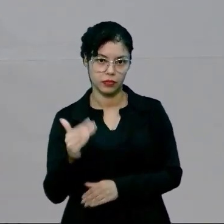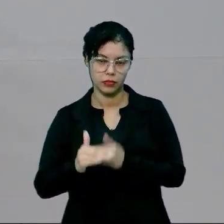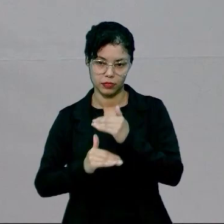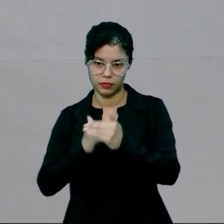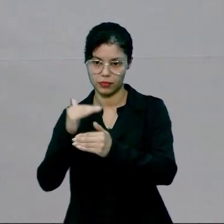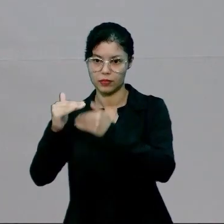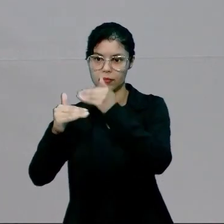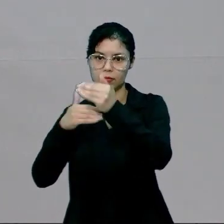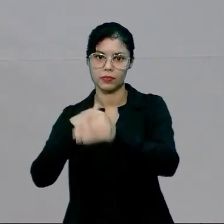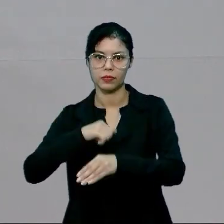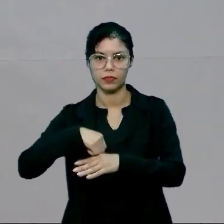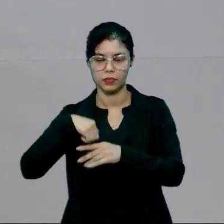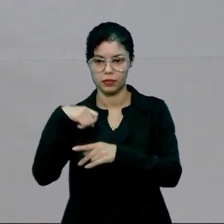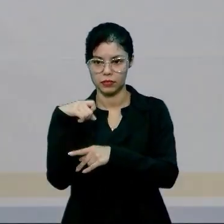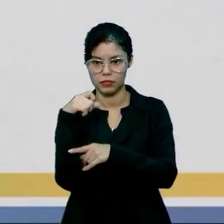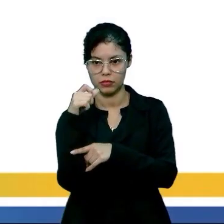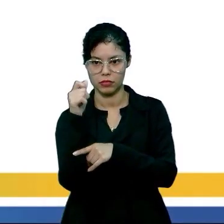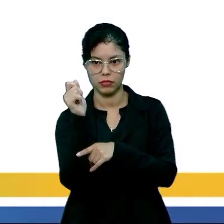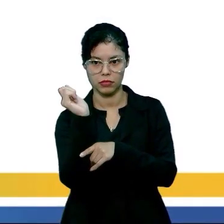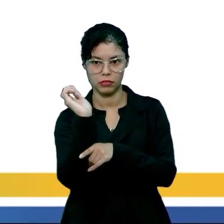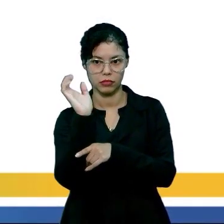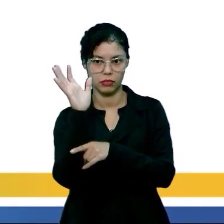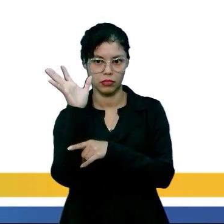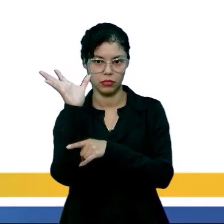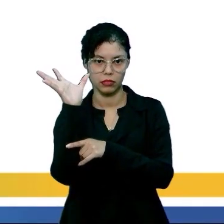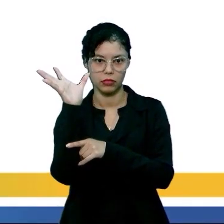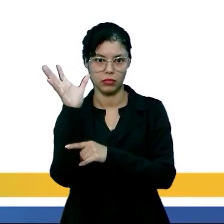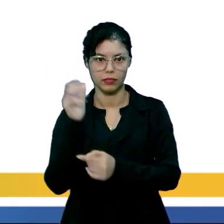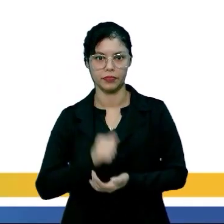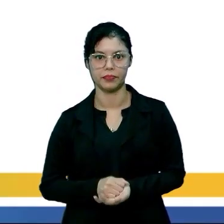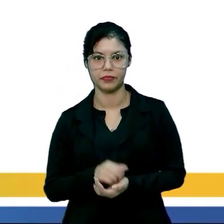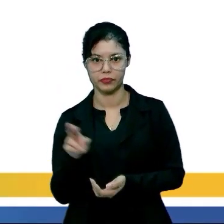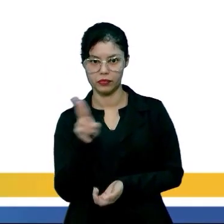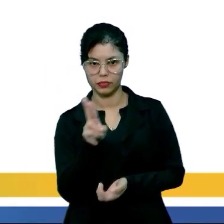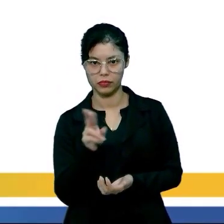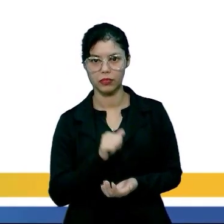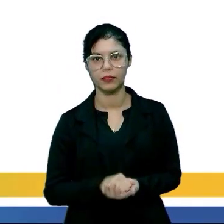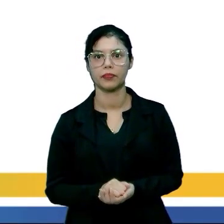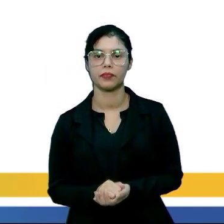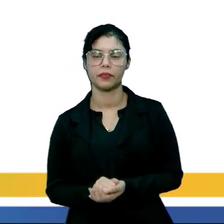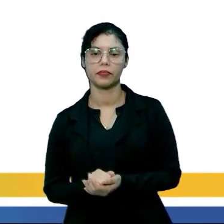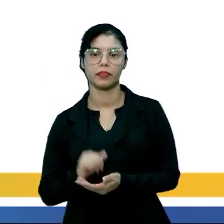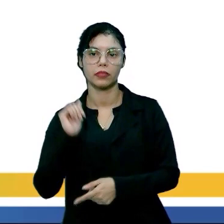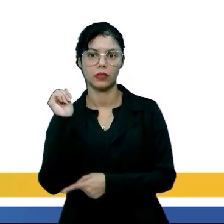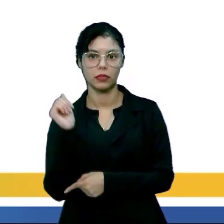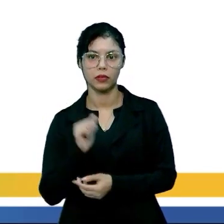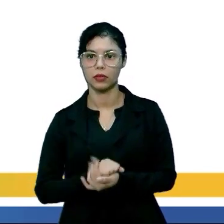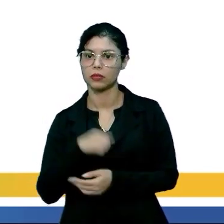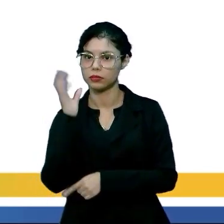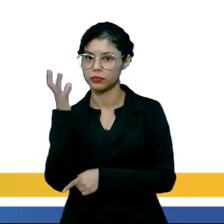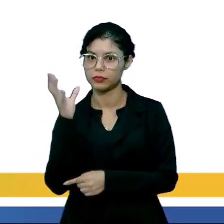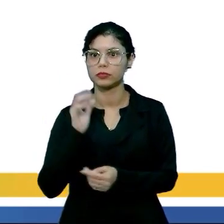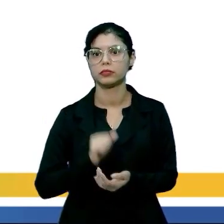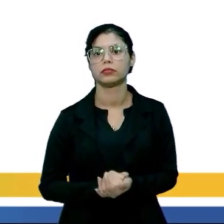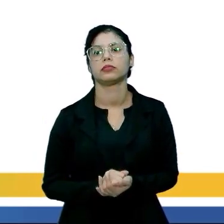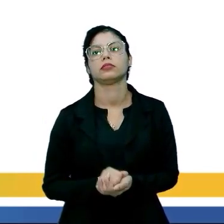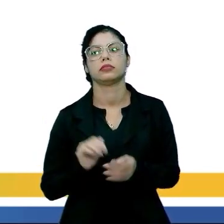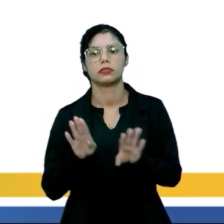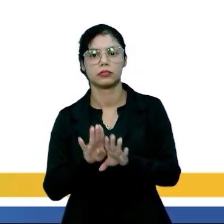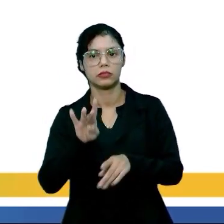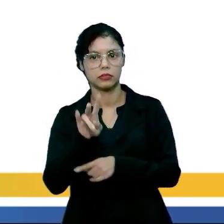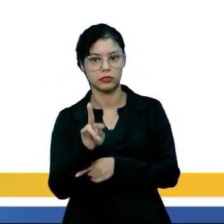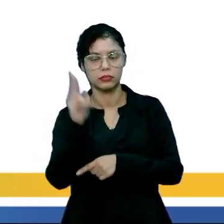crescendo ele lembra aí um feto. Então, por isso que ele recebeu esse nome. São plantas da criptogamas também,